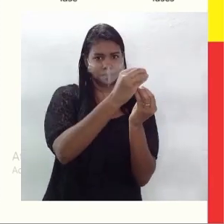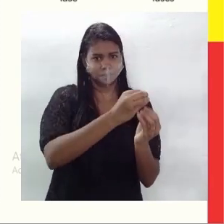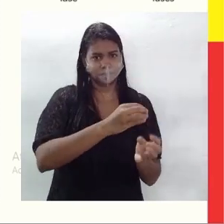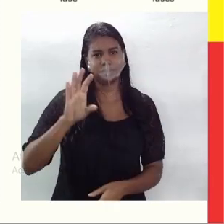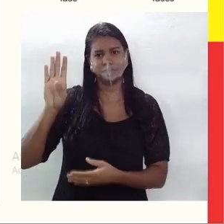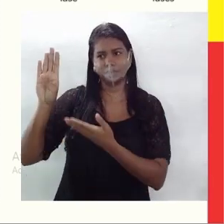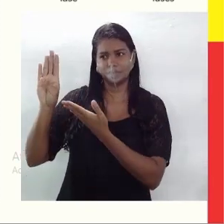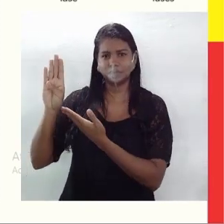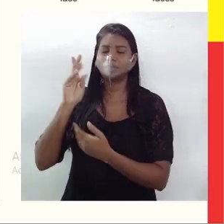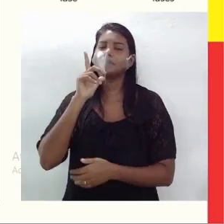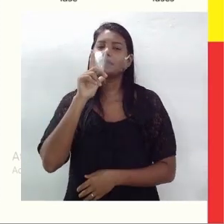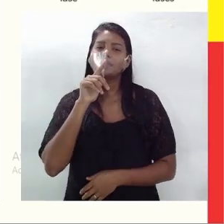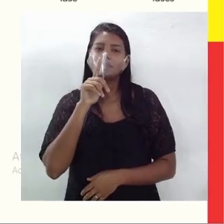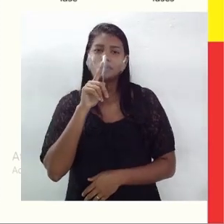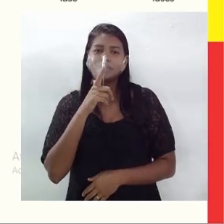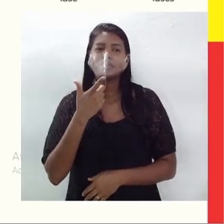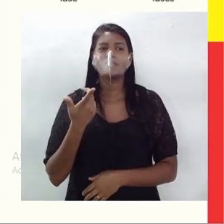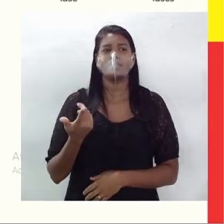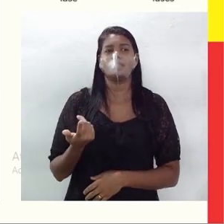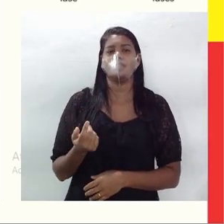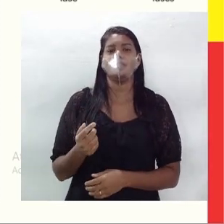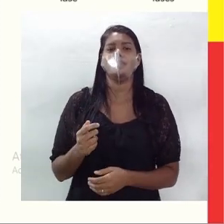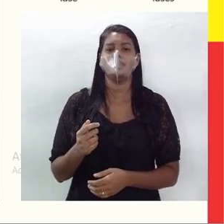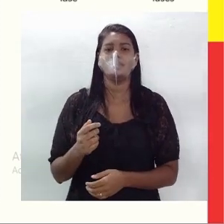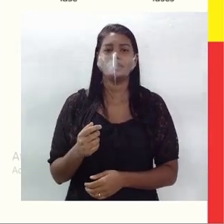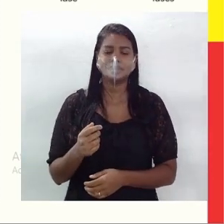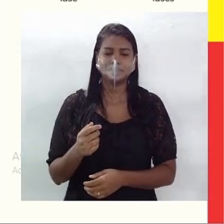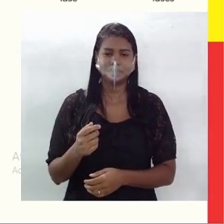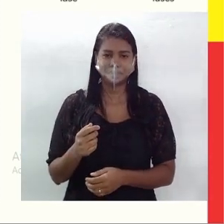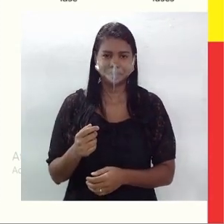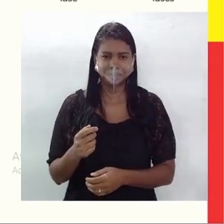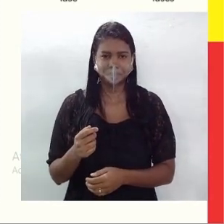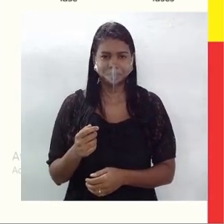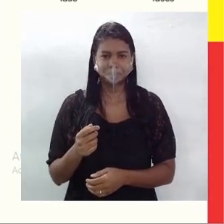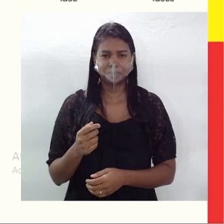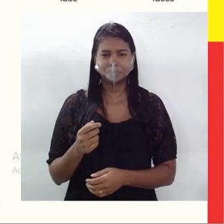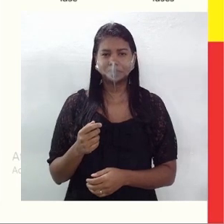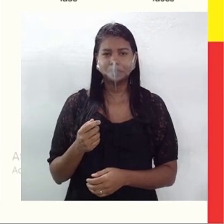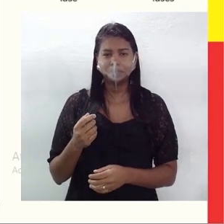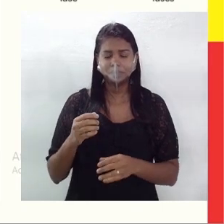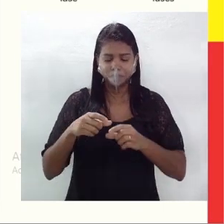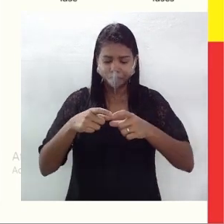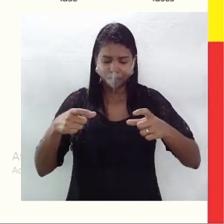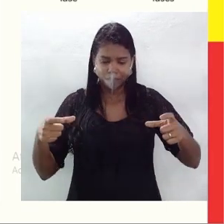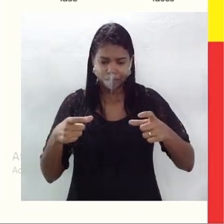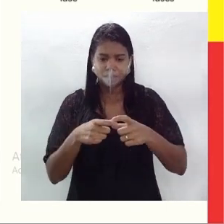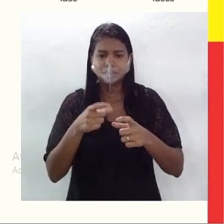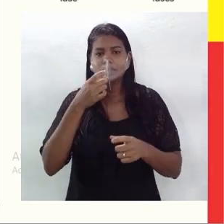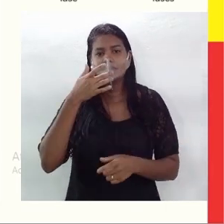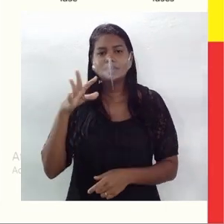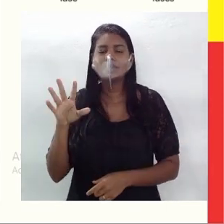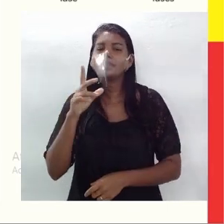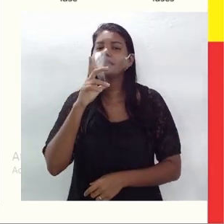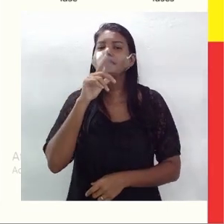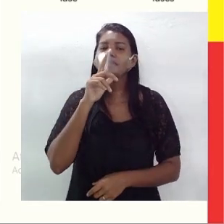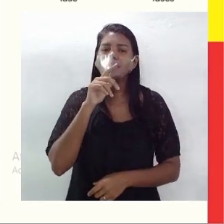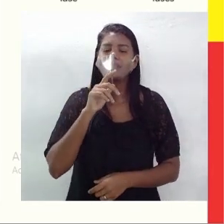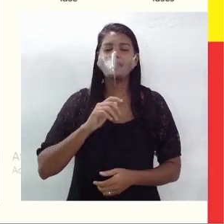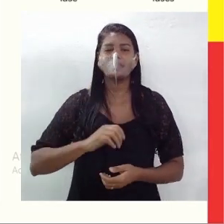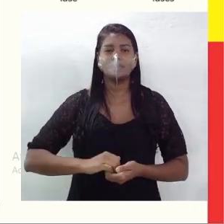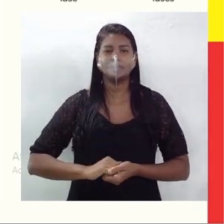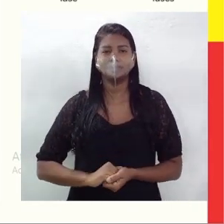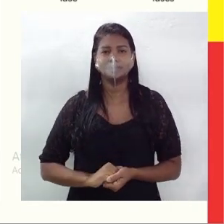a água mineral e o ar contido no balão. A barra de ouro e a água mineral.